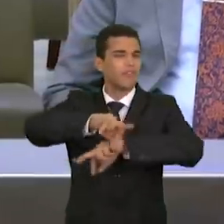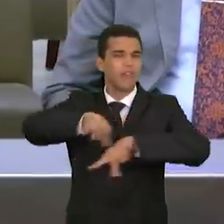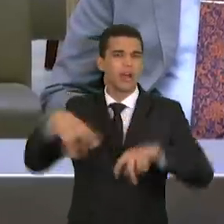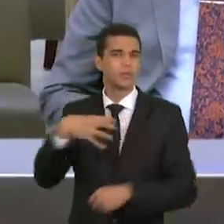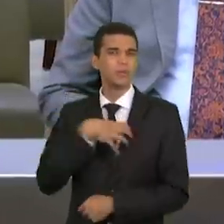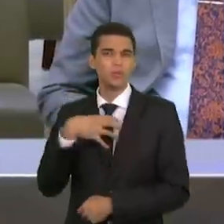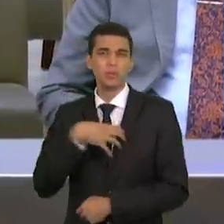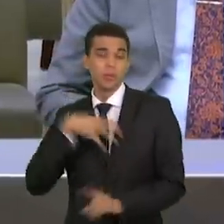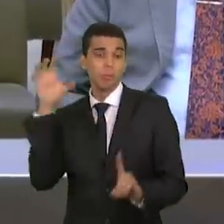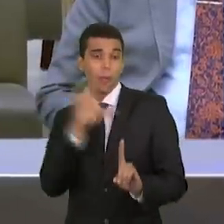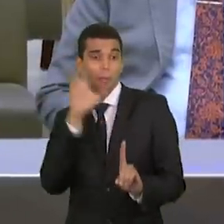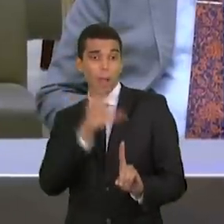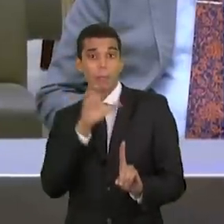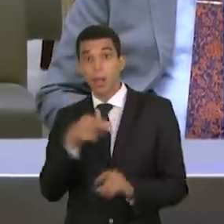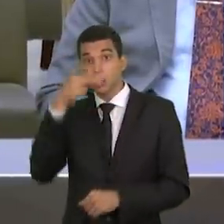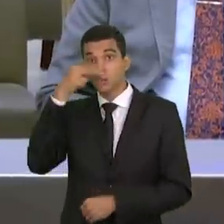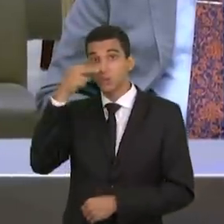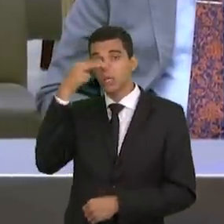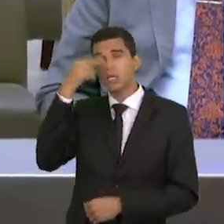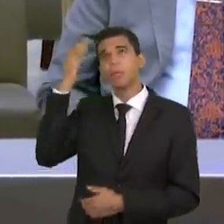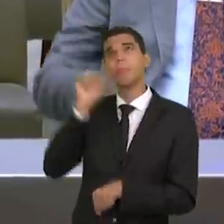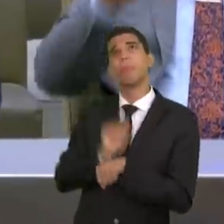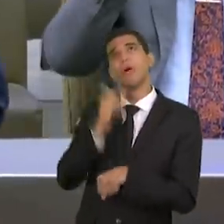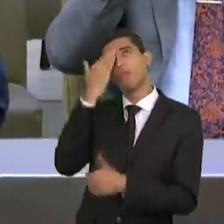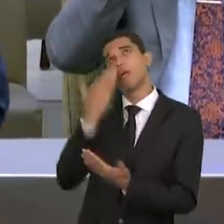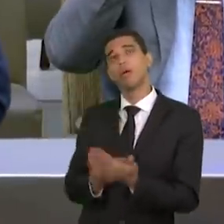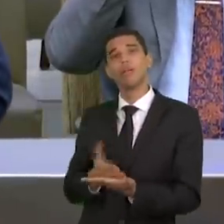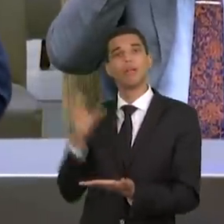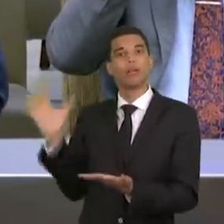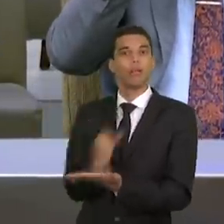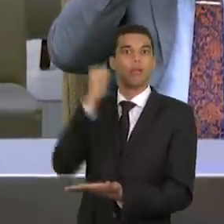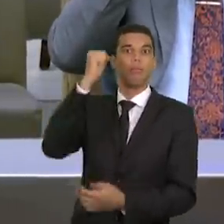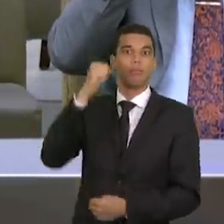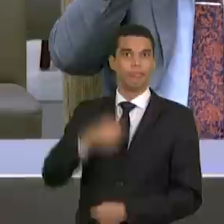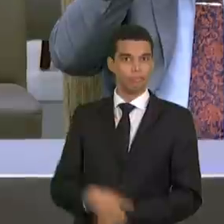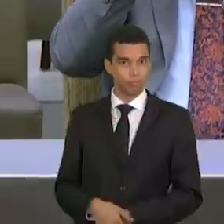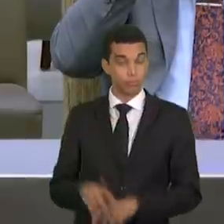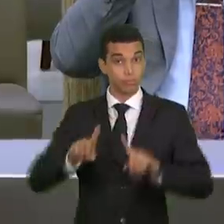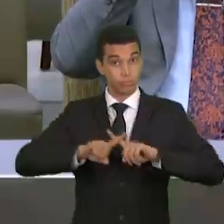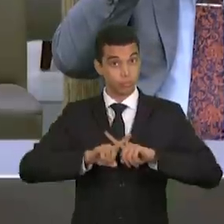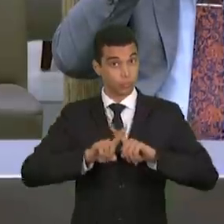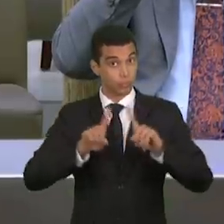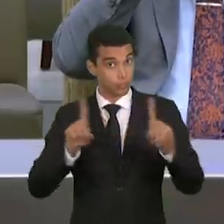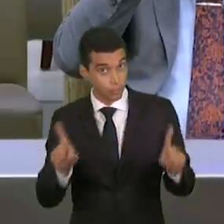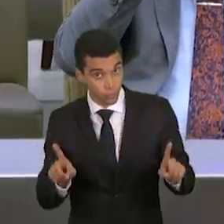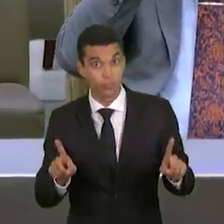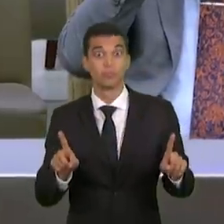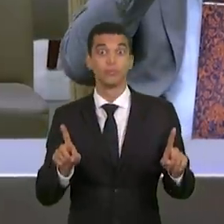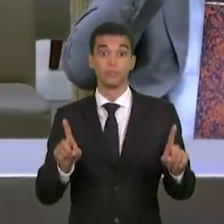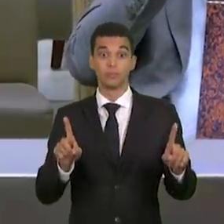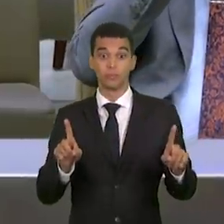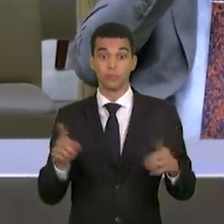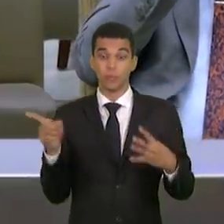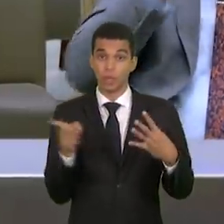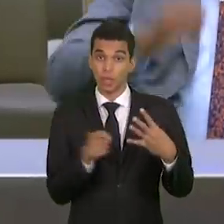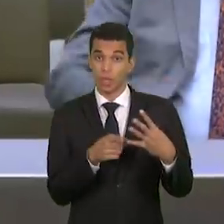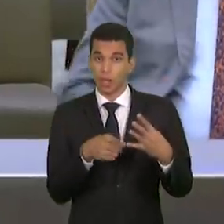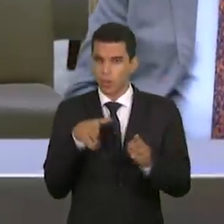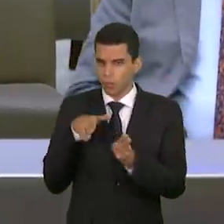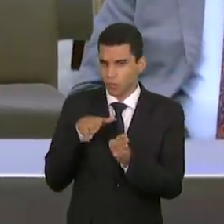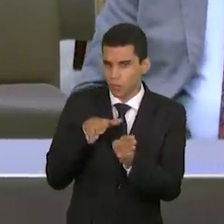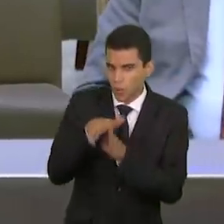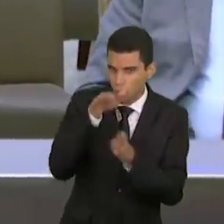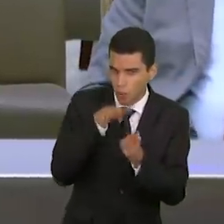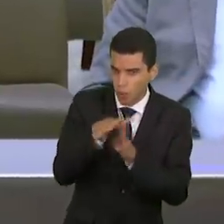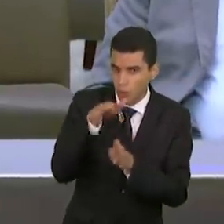para a gente deixar de acreditar nesta verdade. Mas esta quarta